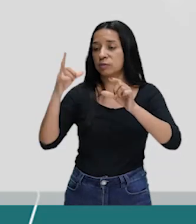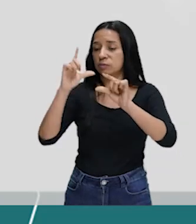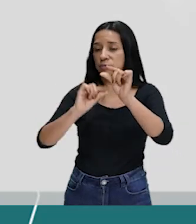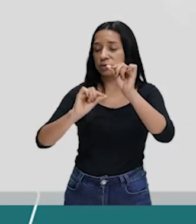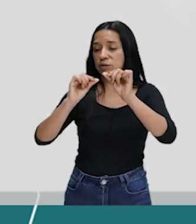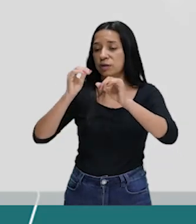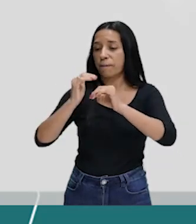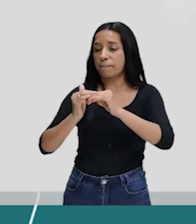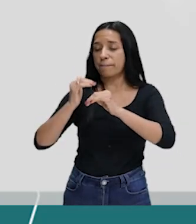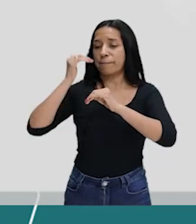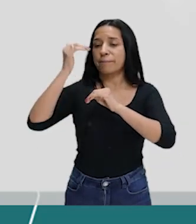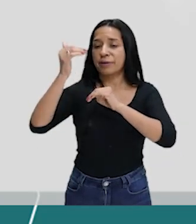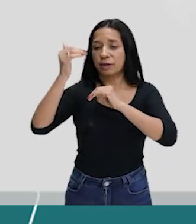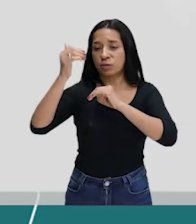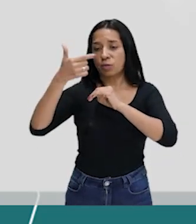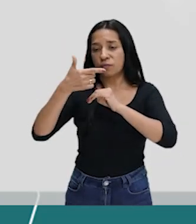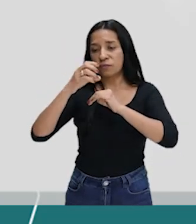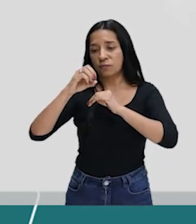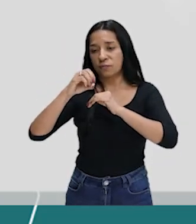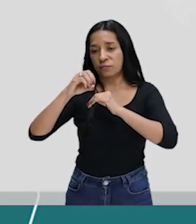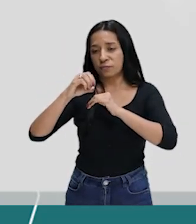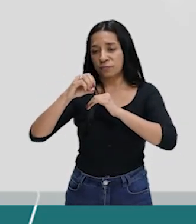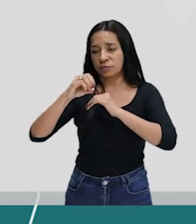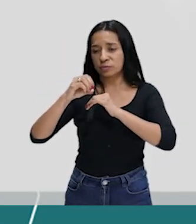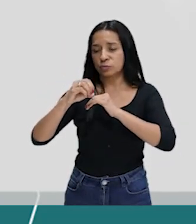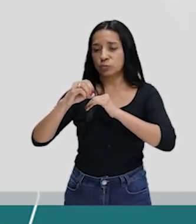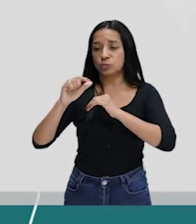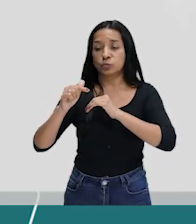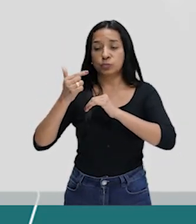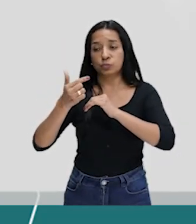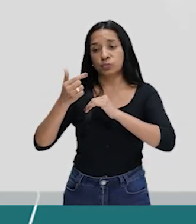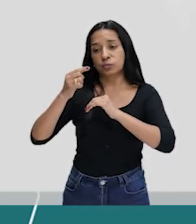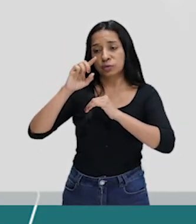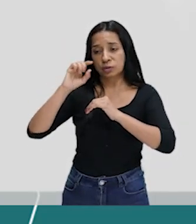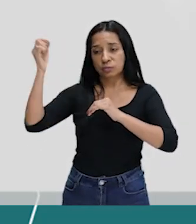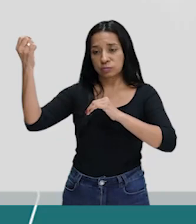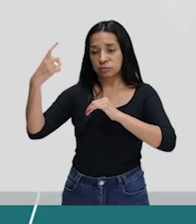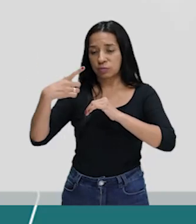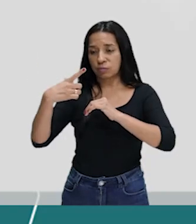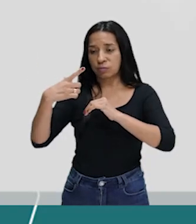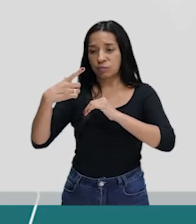Sol, certo? Então, ele vai se tornar o quê?